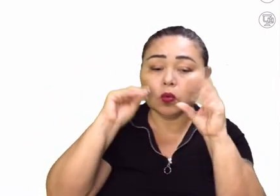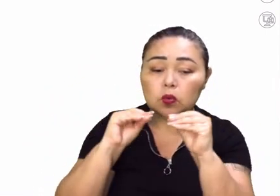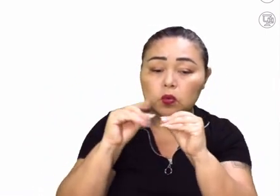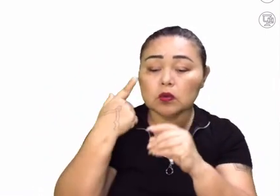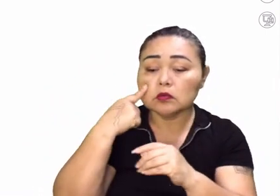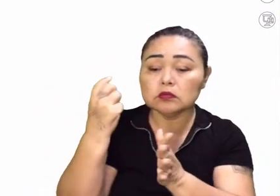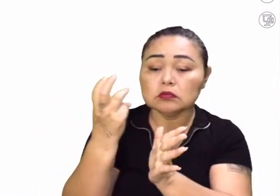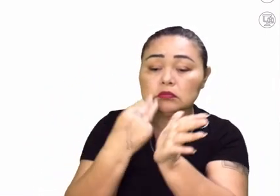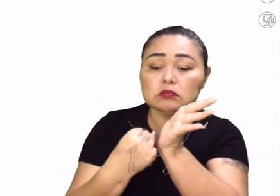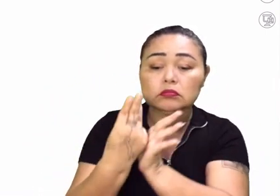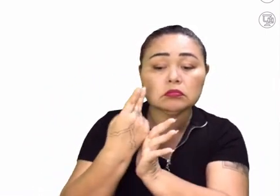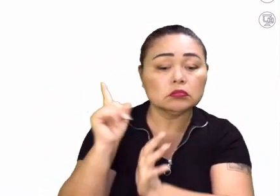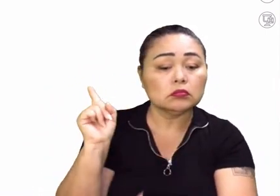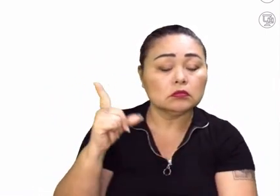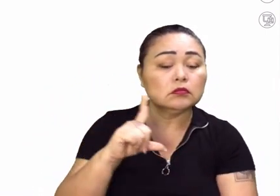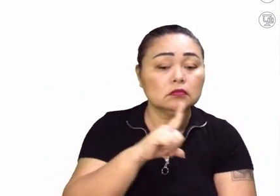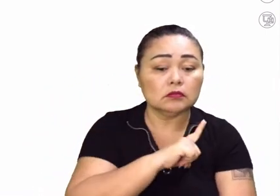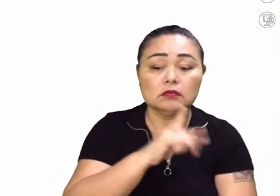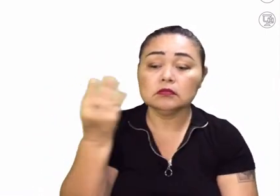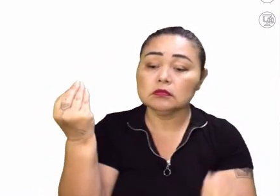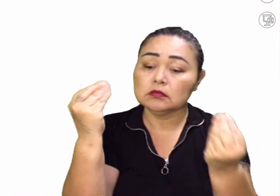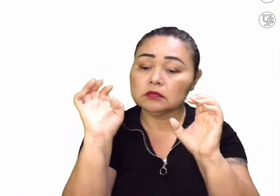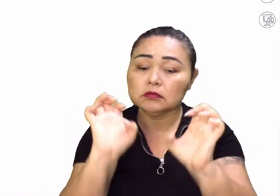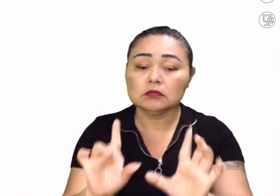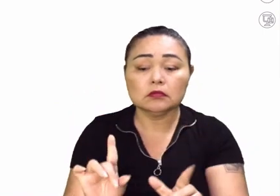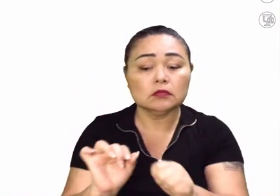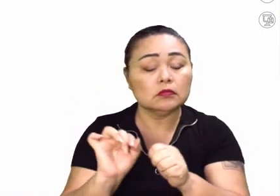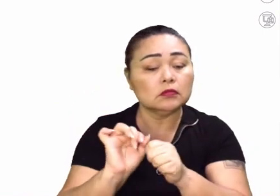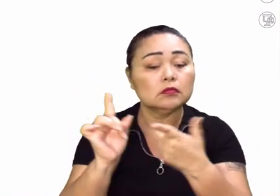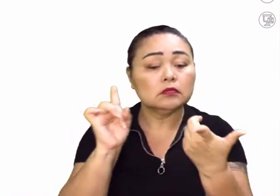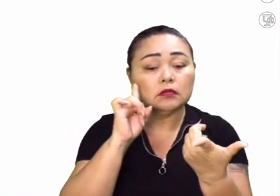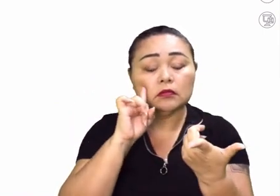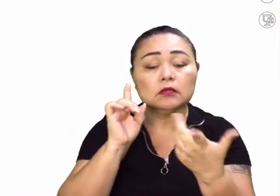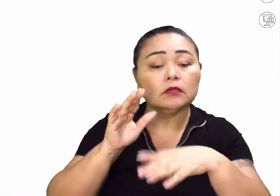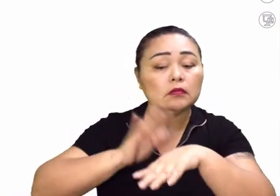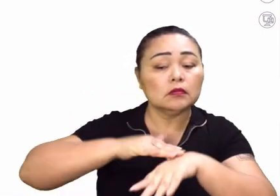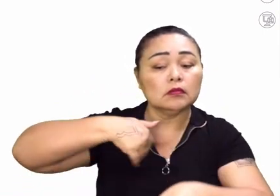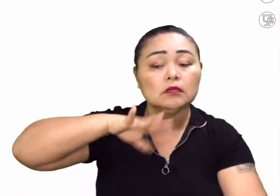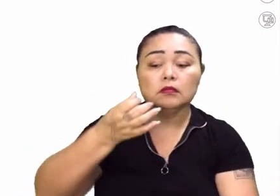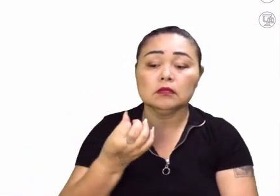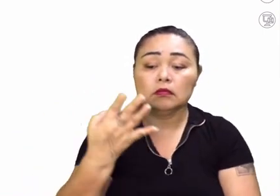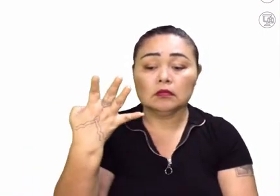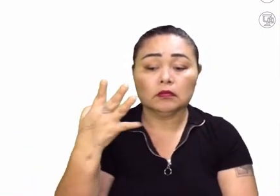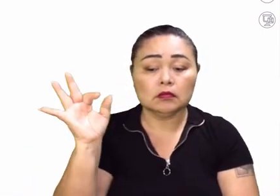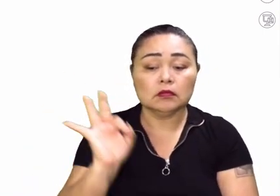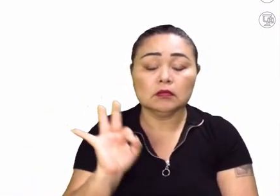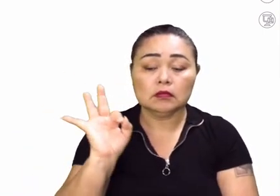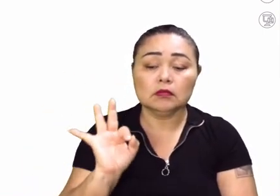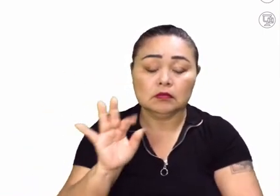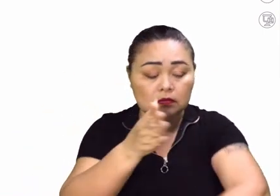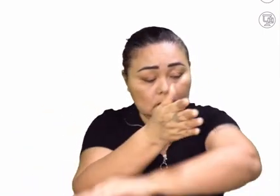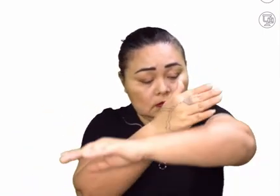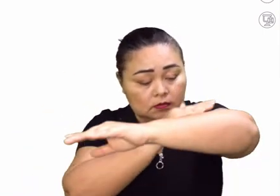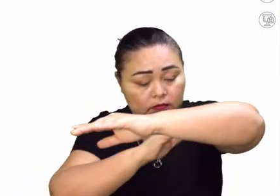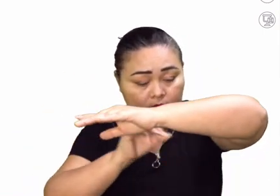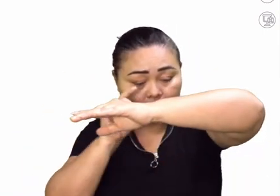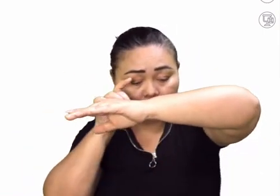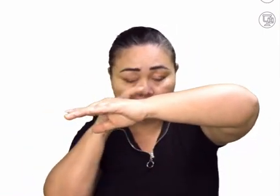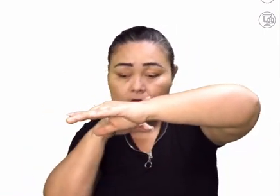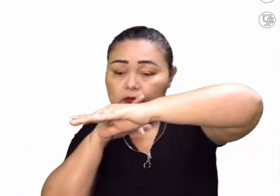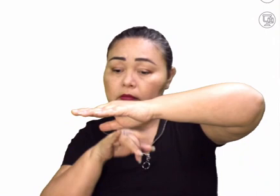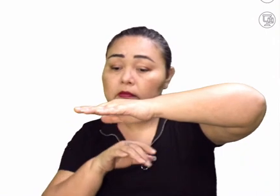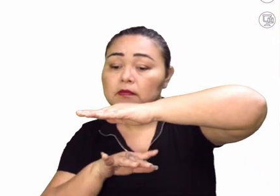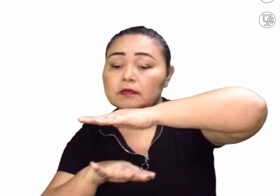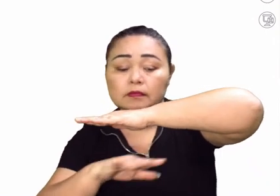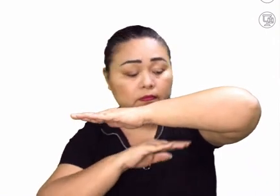no nosso mapa então na nossa estrutura geológica vai predominar 64% aí a nossas bacias